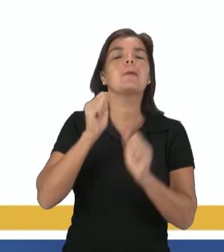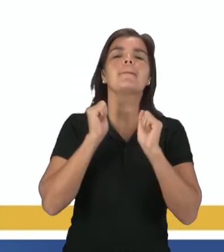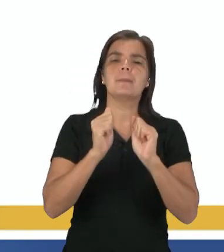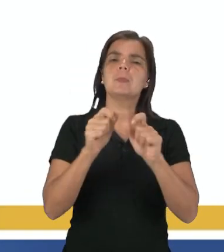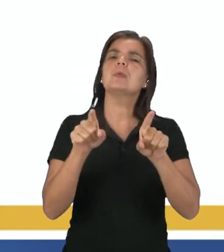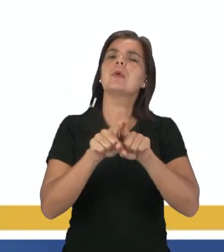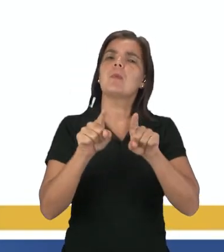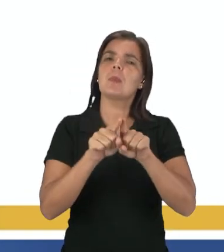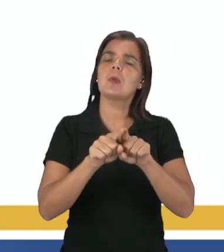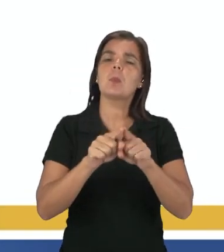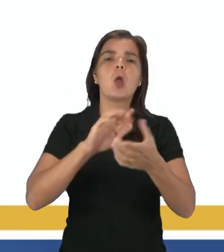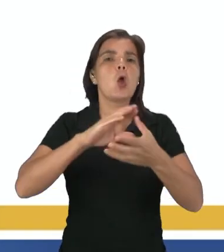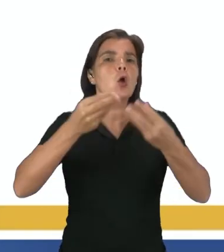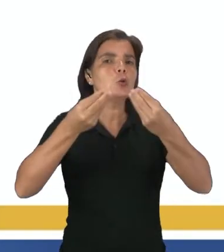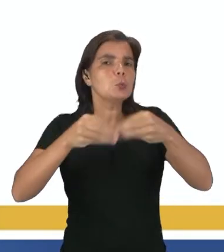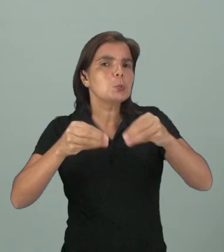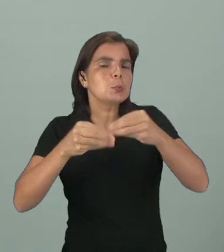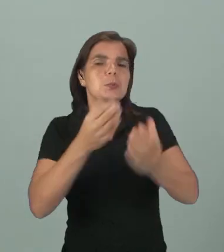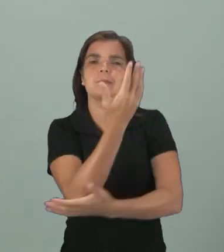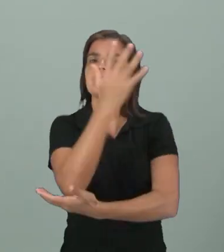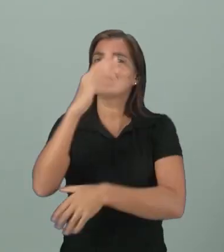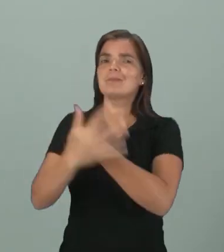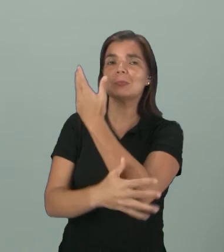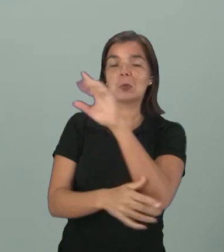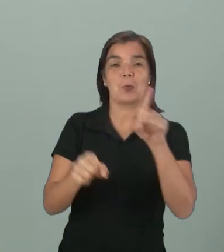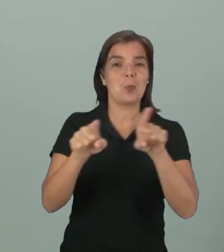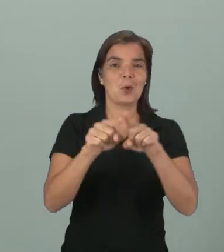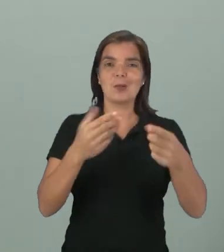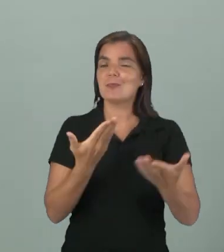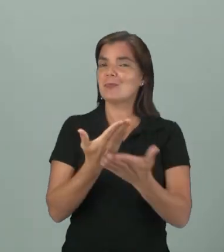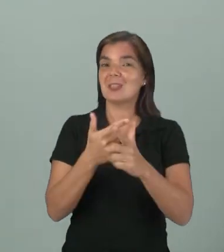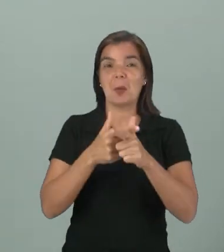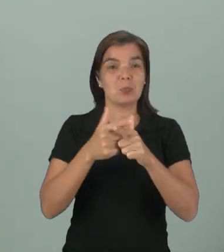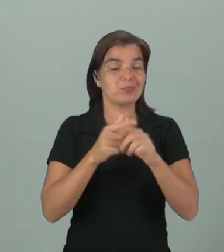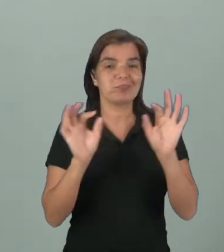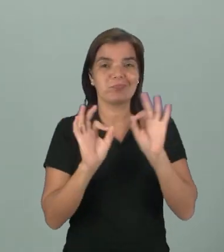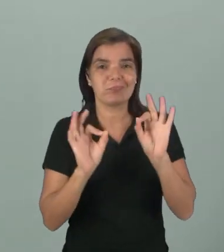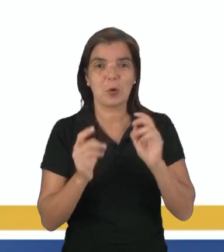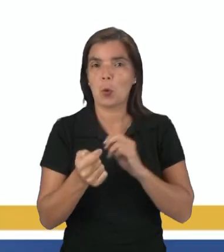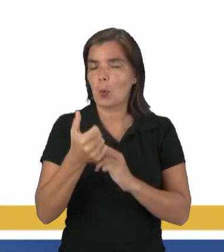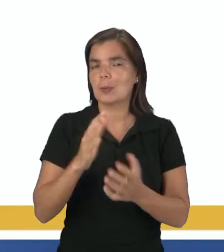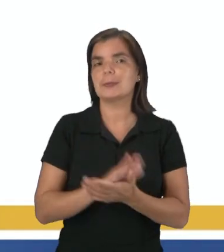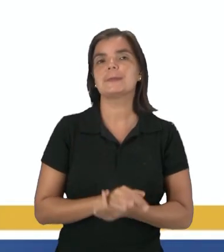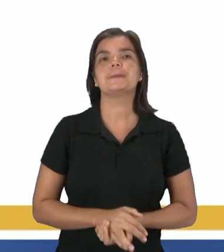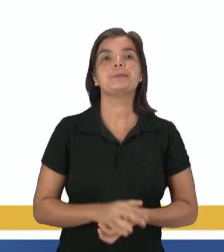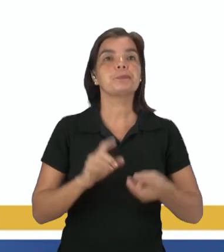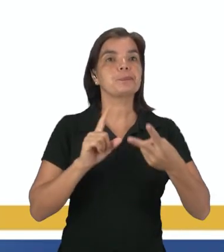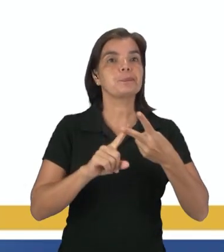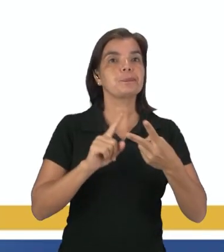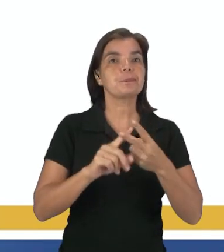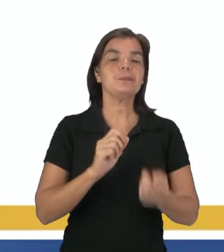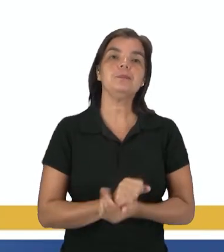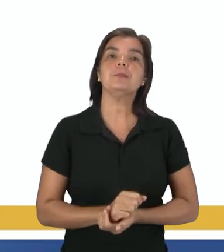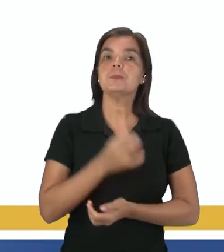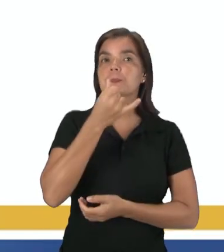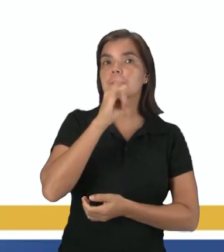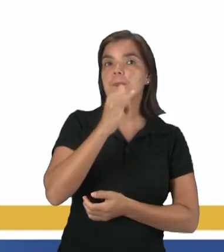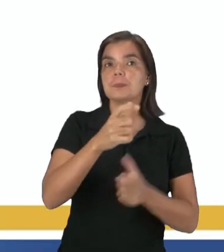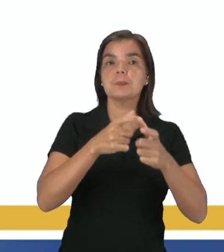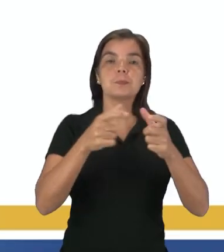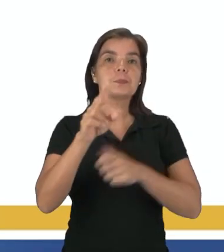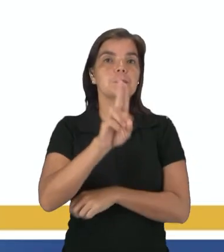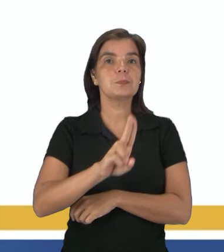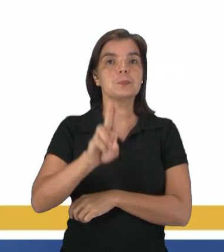elas trazem menos prejuízos para o ambiente porque não vão causar tanto impacto. E lá na segunda questão a gente tem assim, ó, fonte